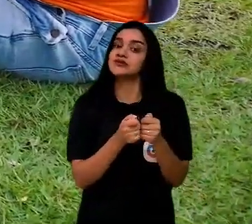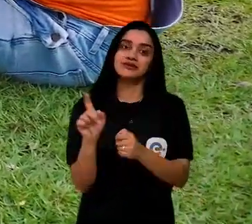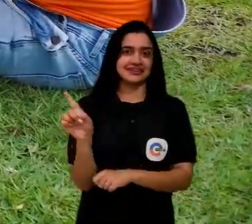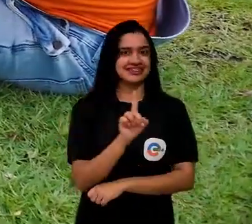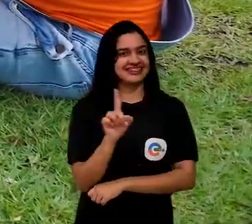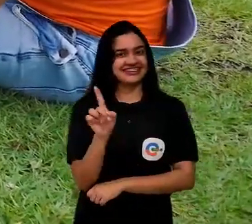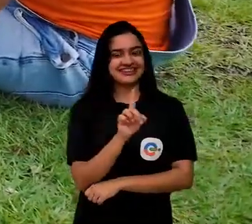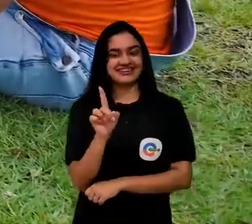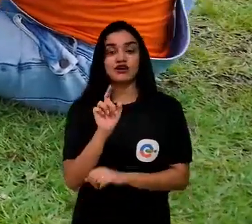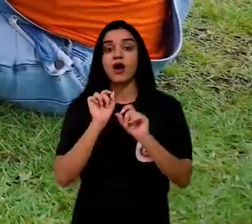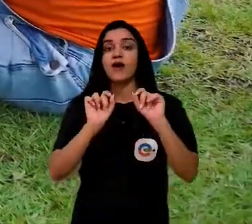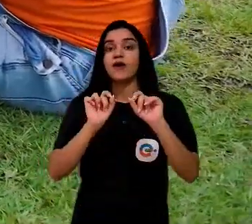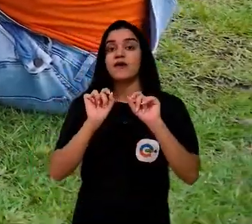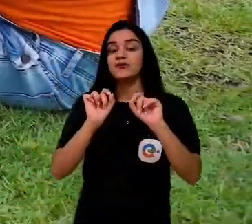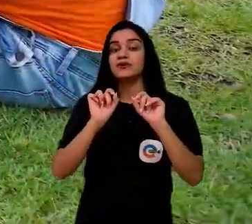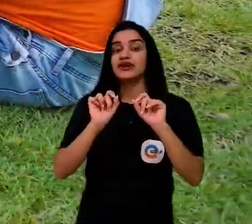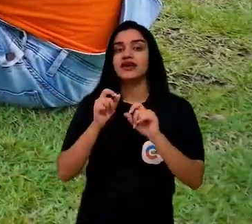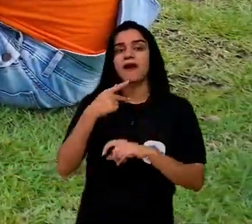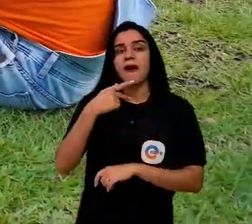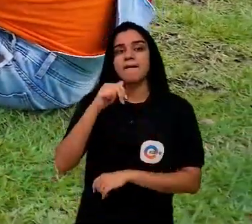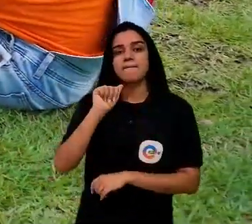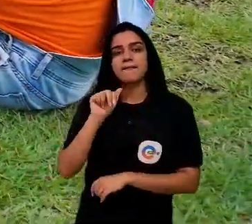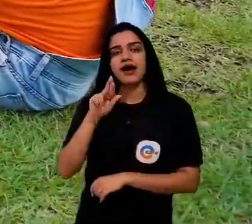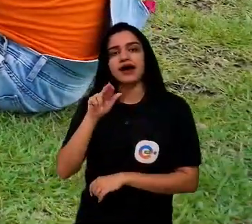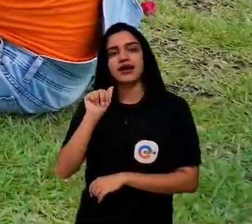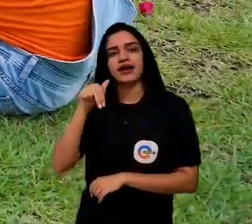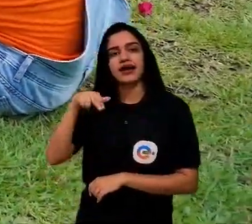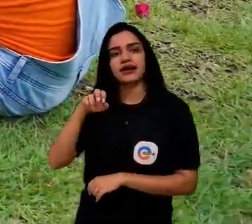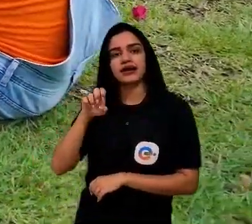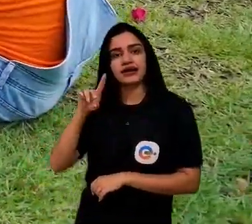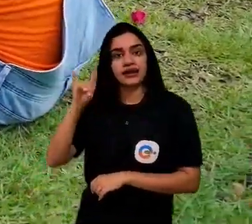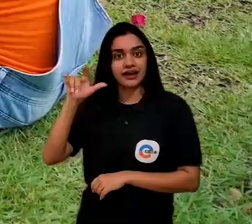é um paraquedas.